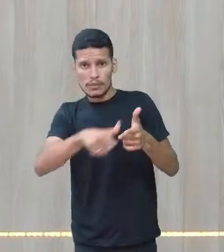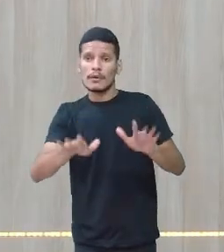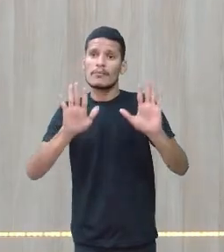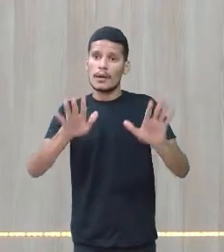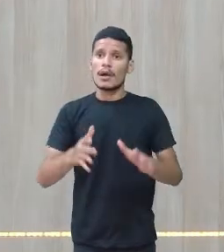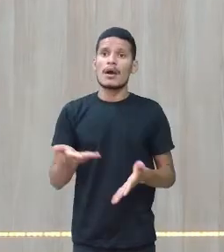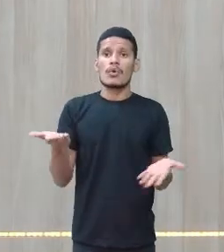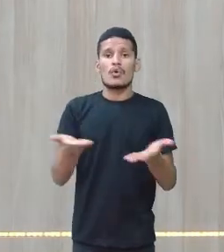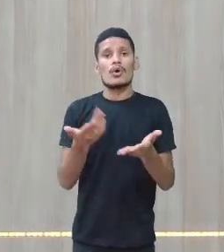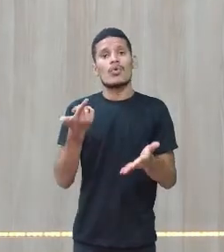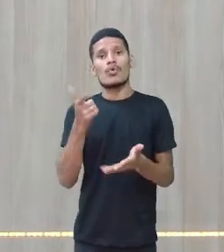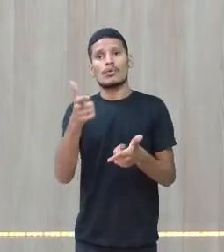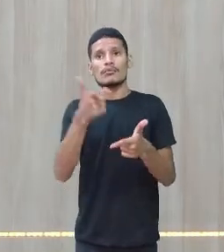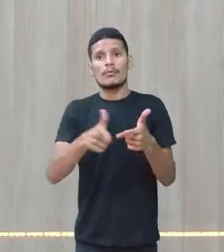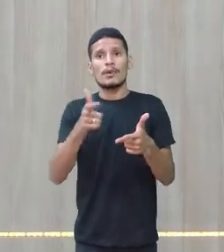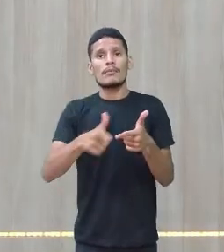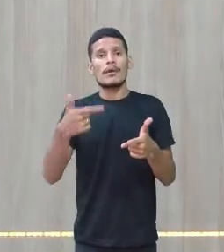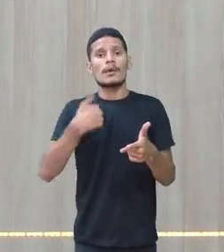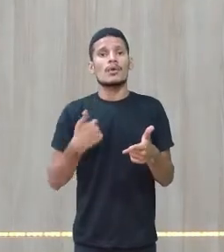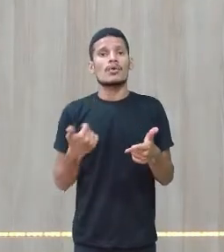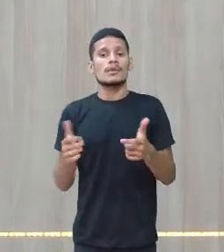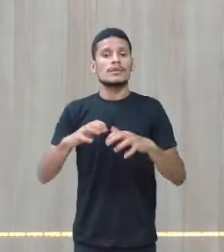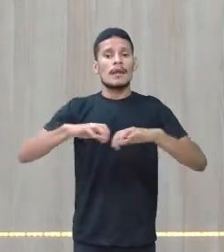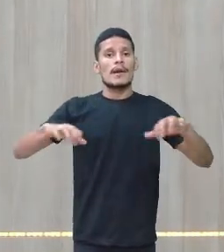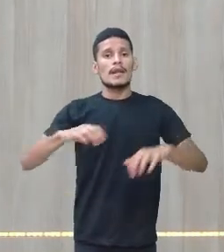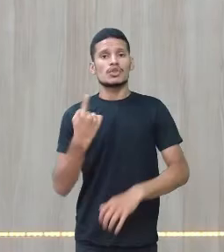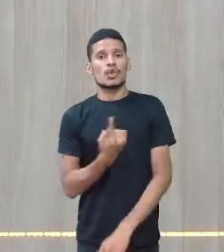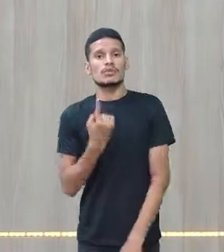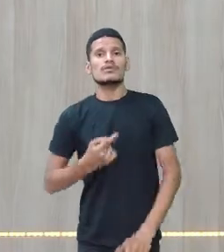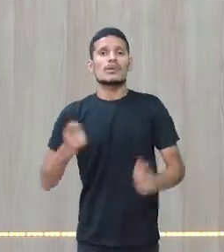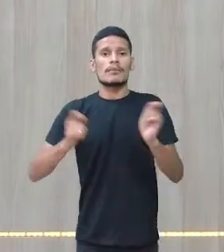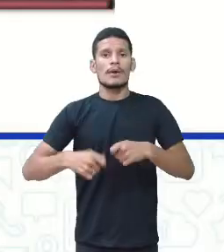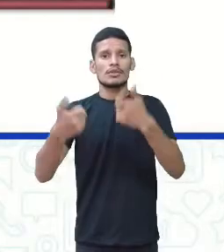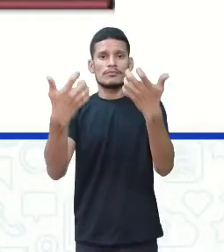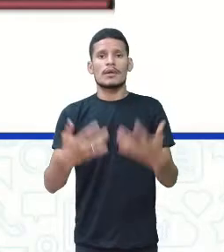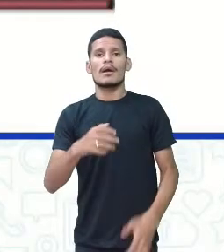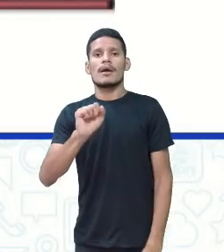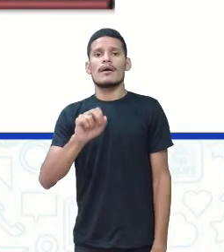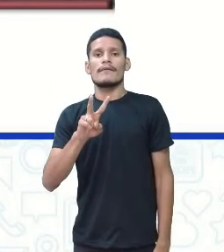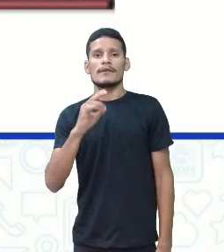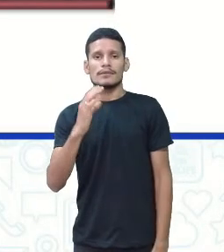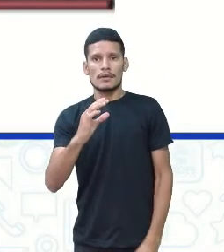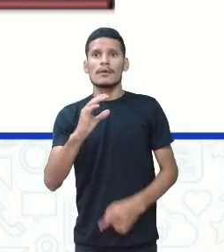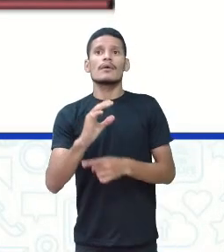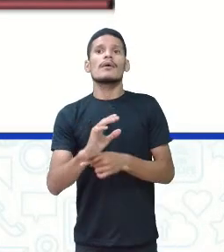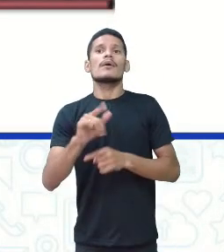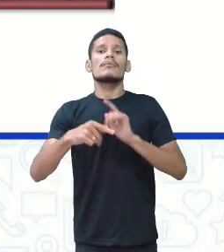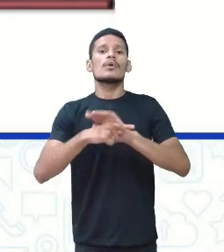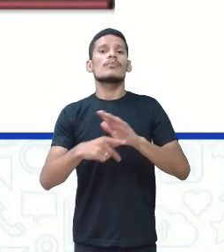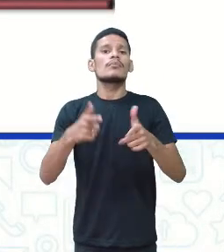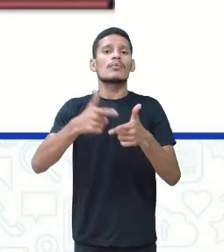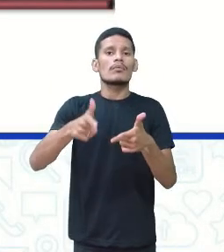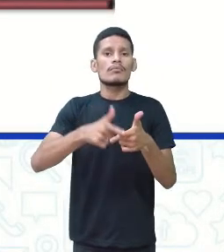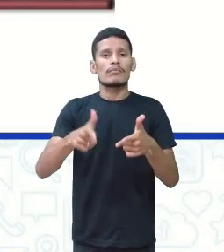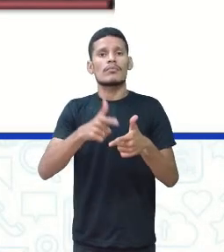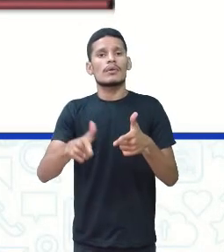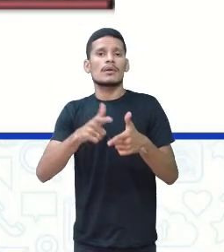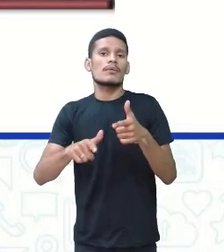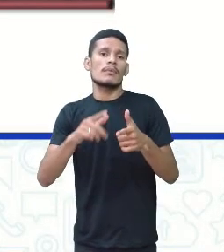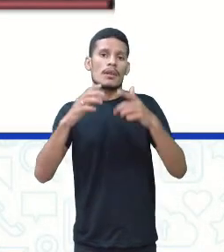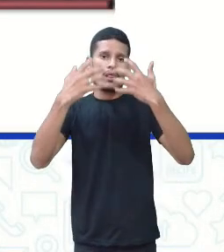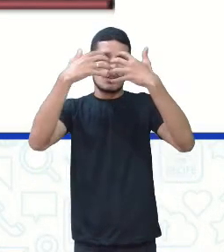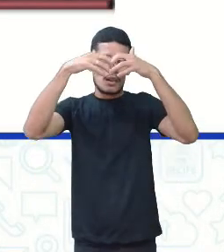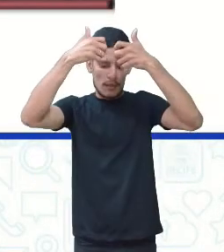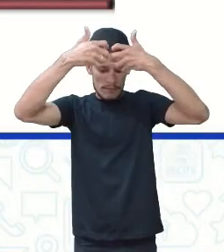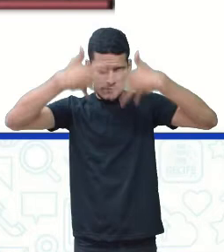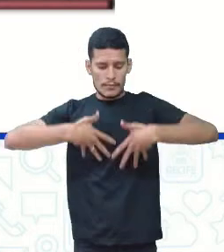outro probleminha aqui, gente, eu deixei ele sozinho para poder explicar, né? Que é o AVC, que é o acidente vascular cerebral, ou também